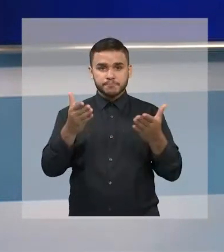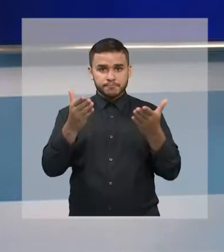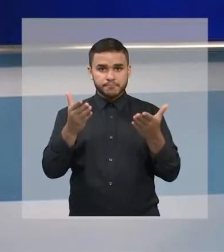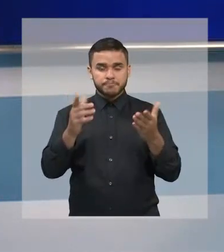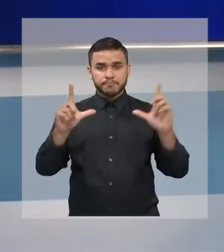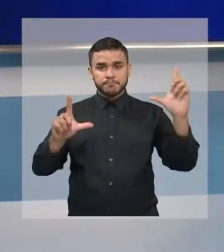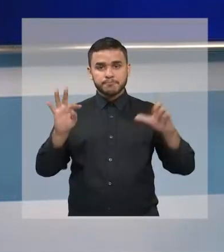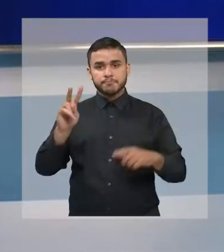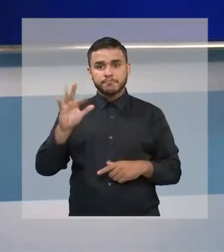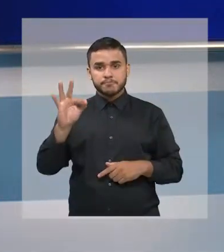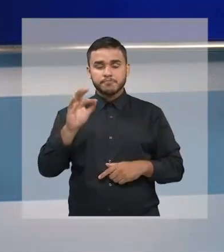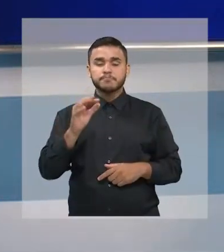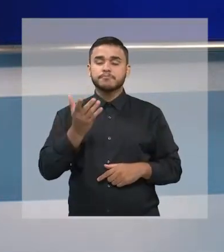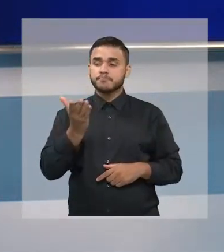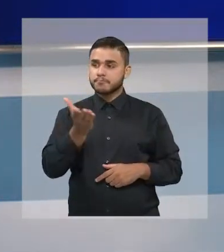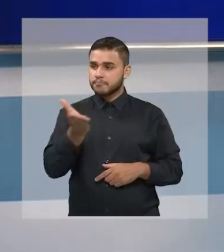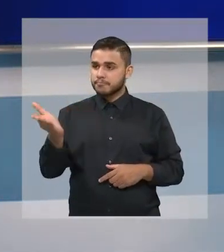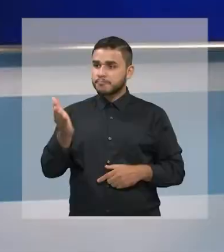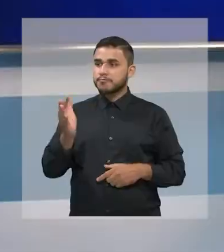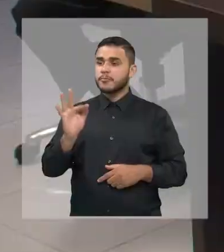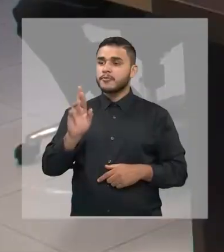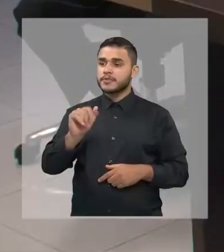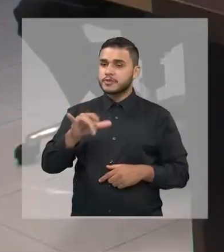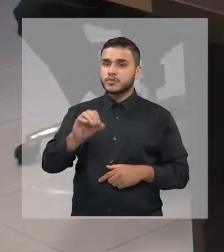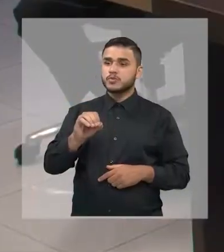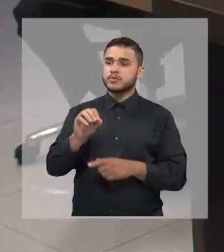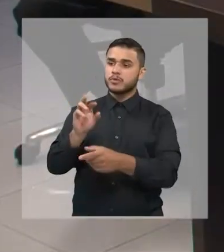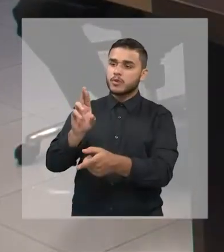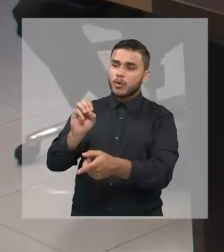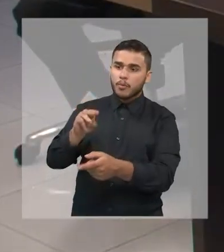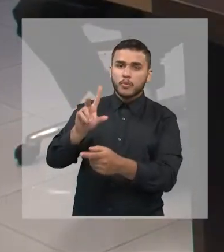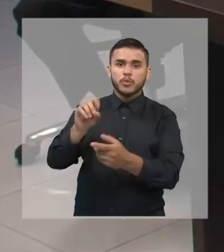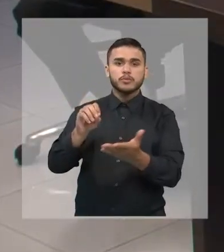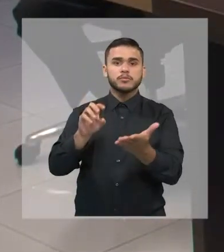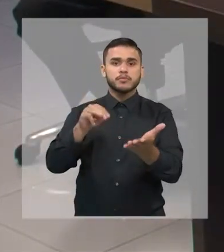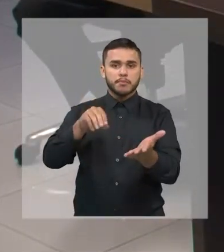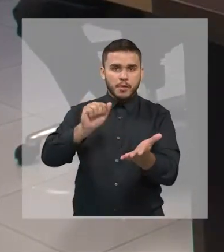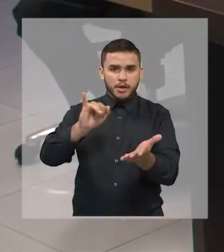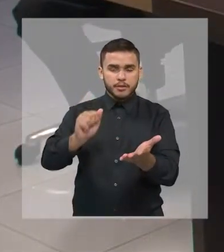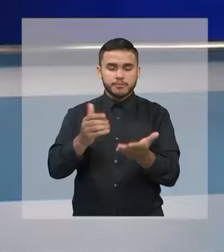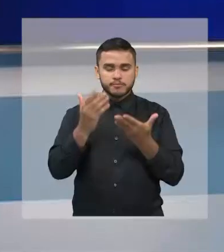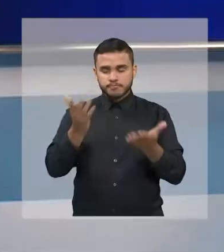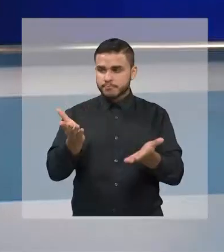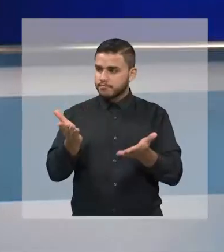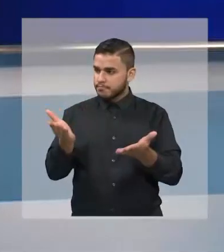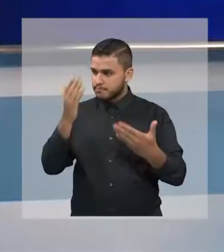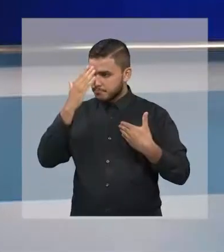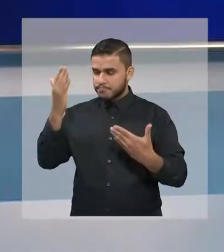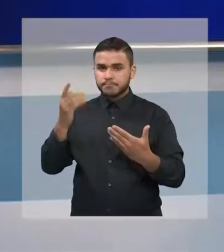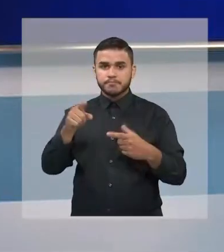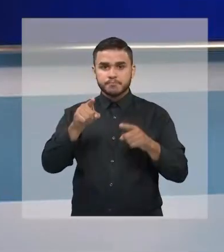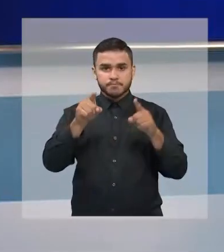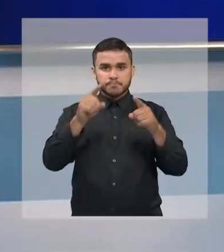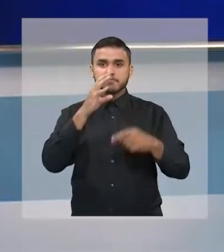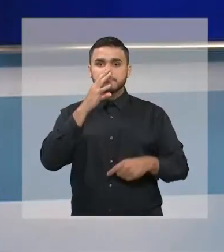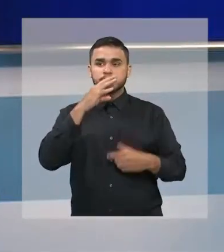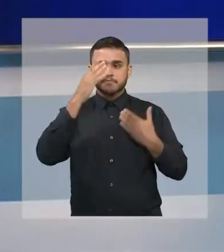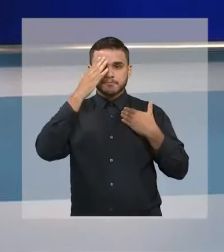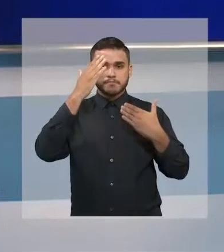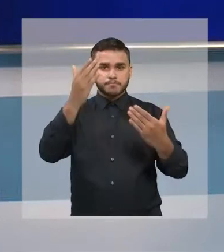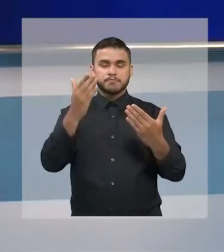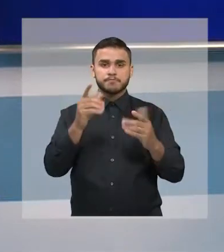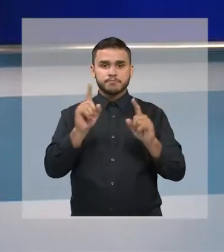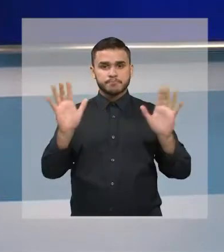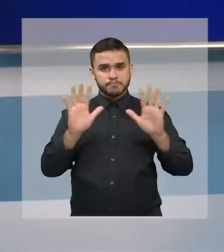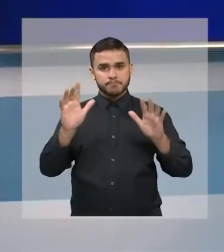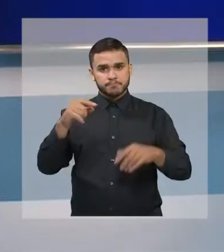61.4 digital. Agradecendo aos professores Francisco Moreira, Rômulo Leitão, professor Maia e, em especial, agradecendo a você, assinante, com um